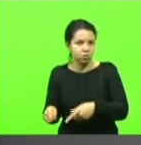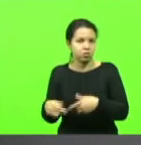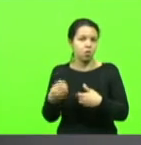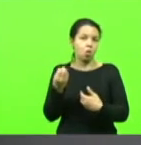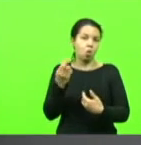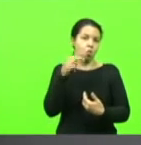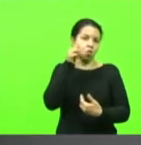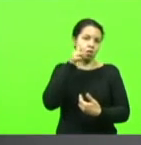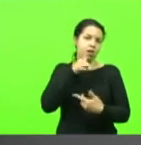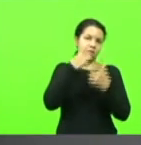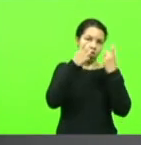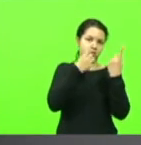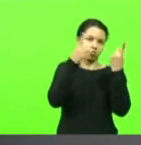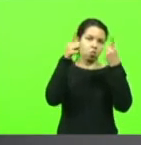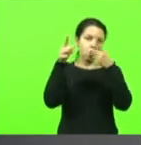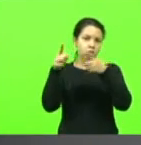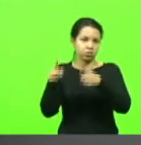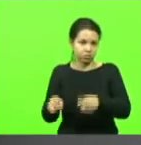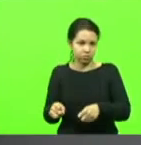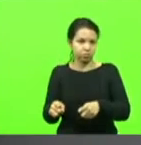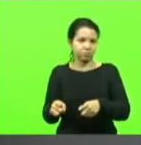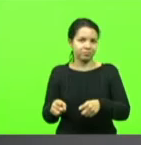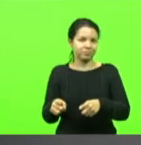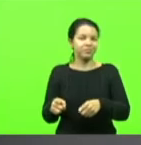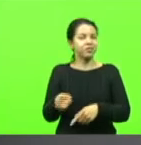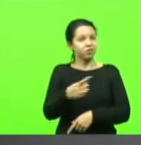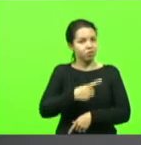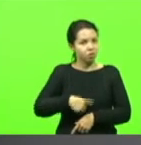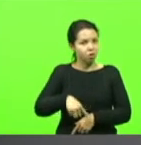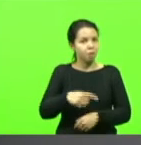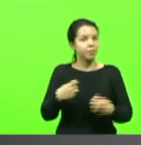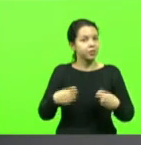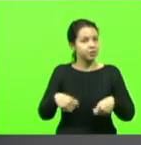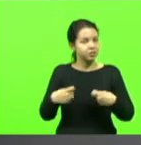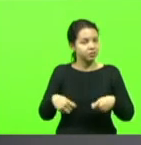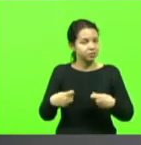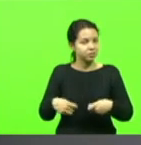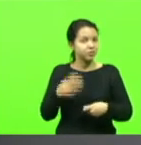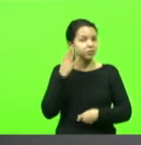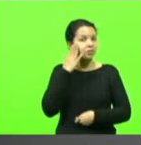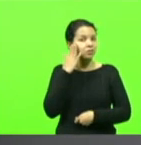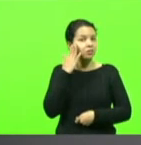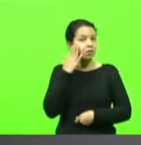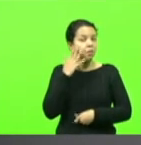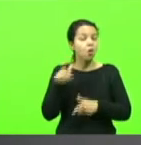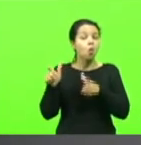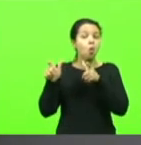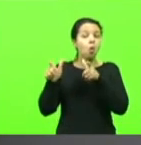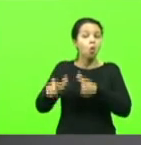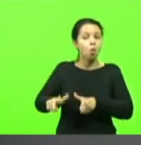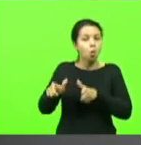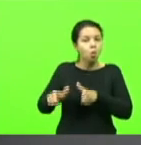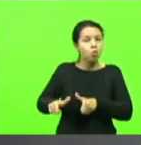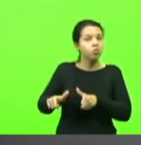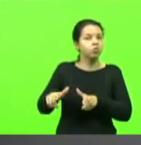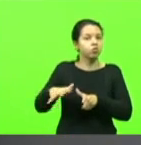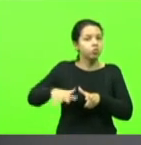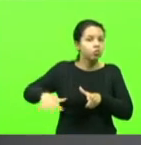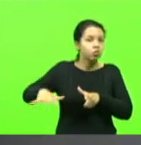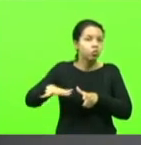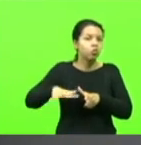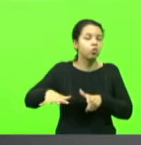agir estrategicamente sabemos aonde estamos lidando também o local fazer uma